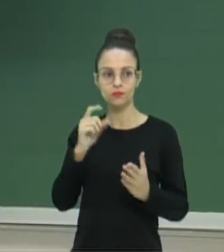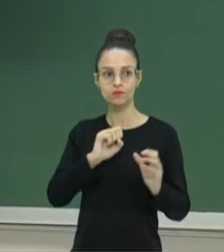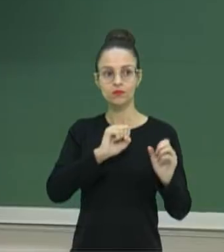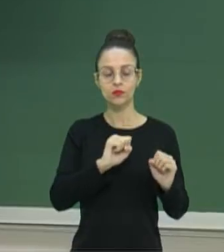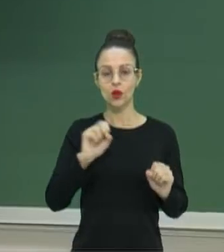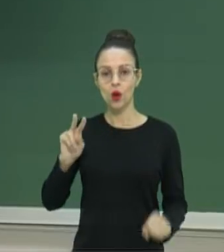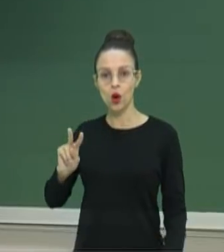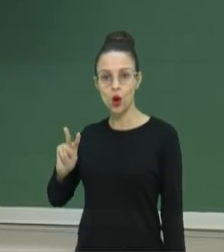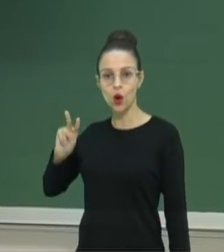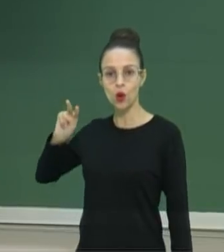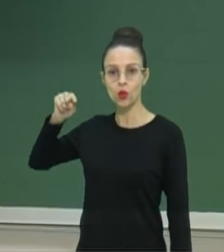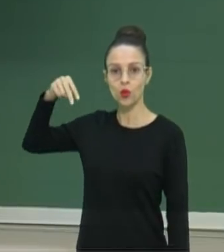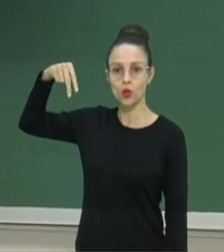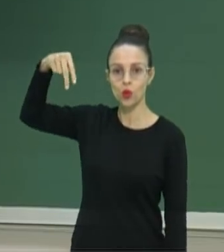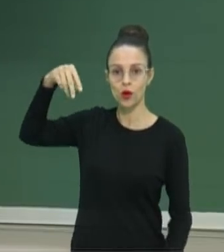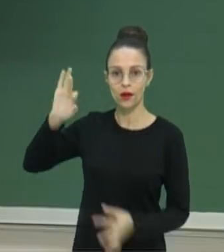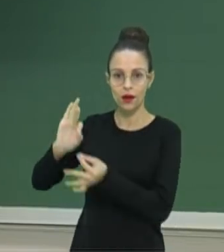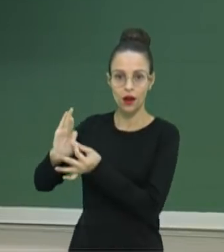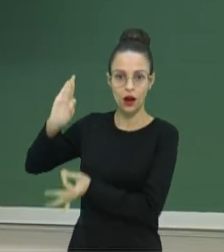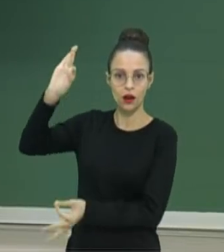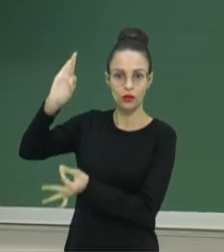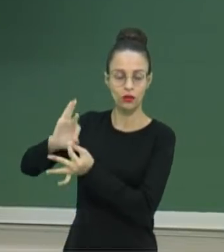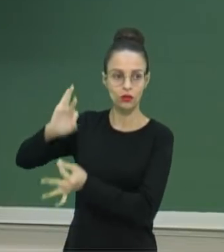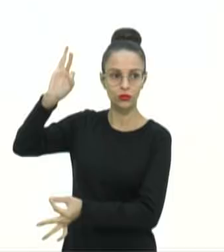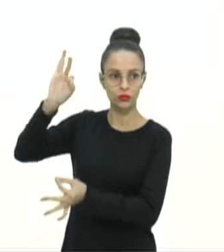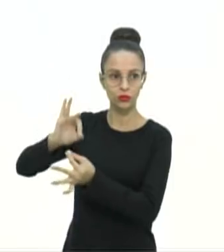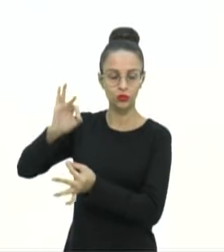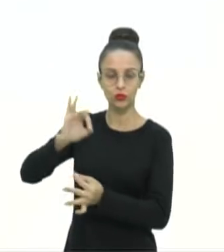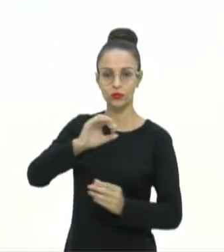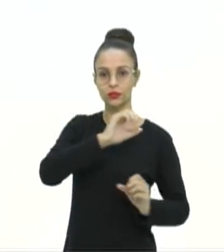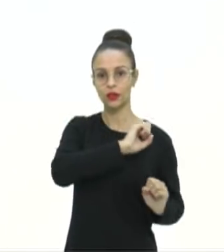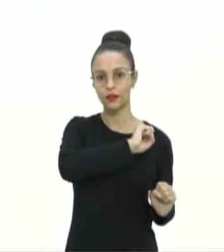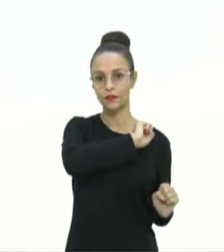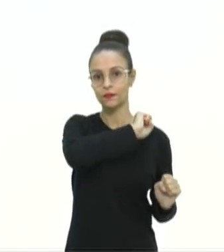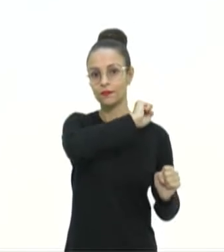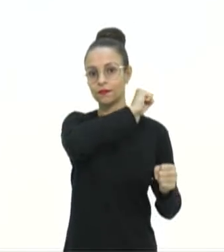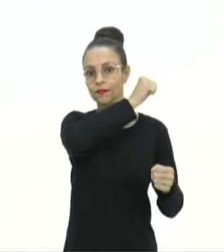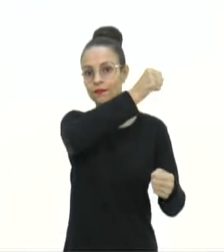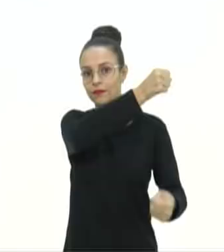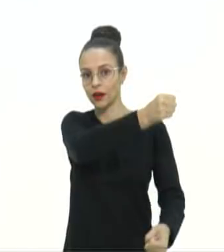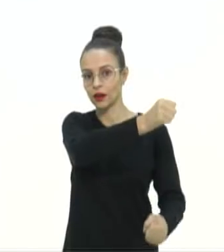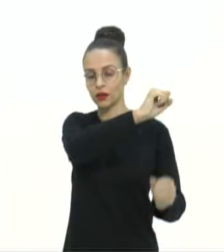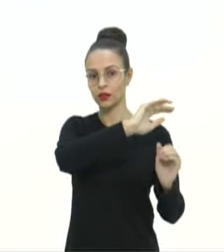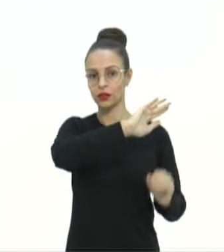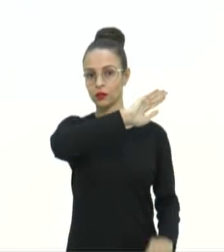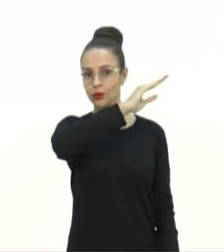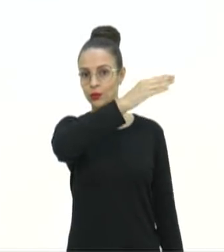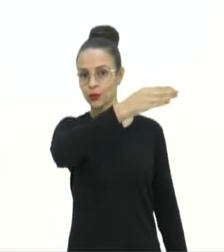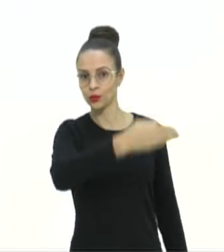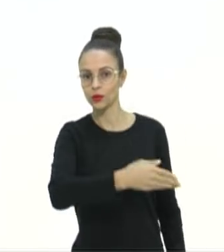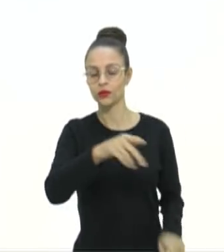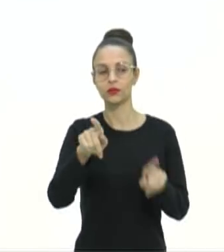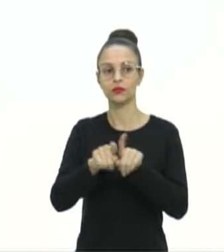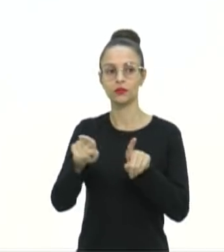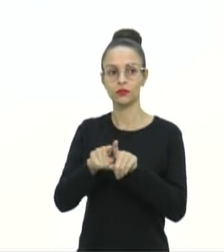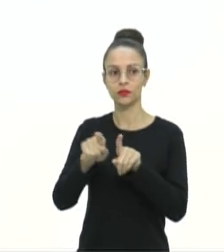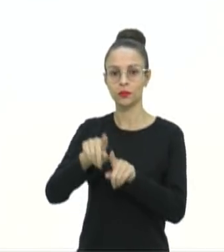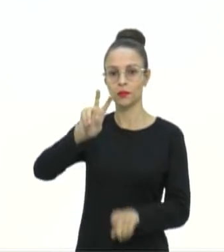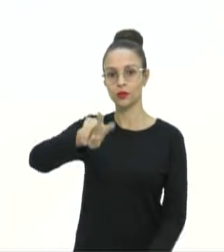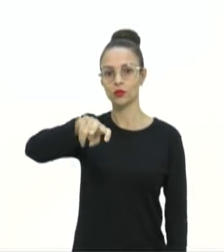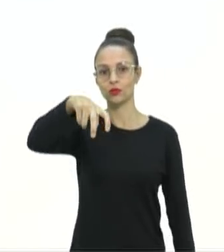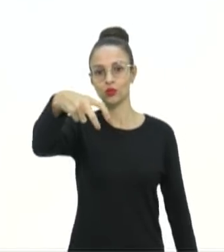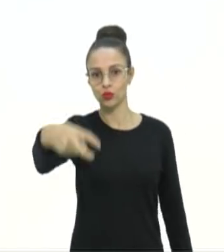elevando-se, né, com uma certa altura, e perceba que aqui a vara do salto ela está envergando um pouquinho, e aqui a pessoa ela está